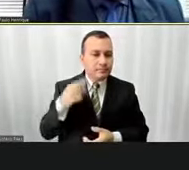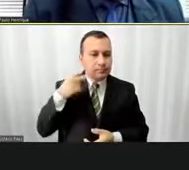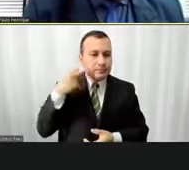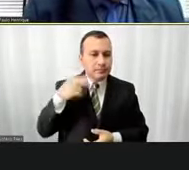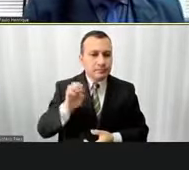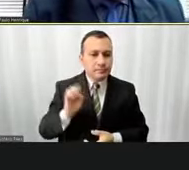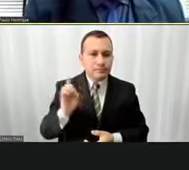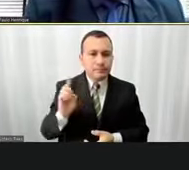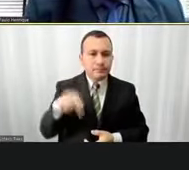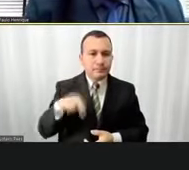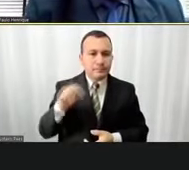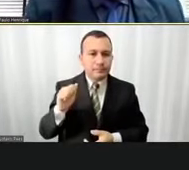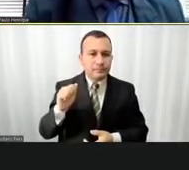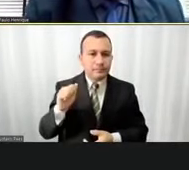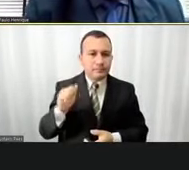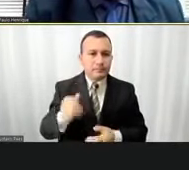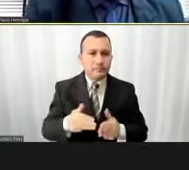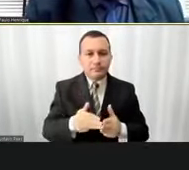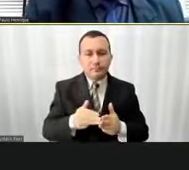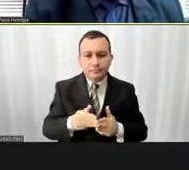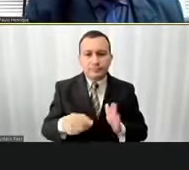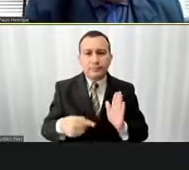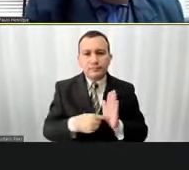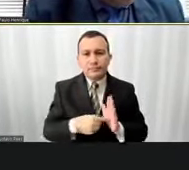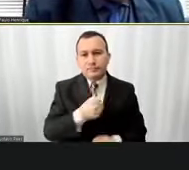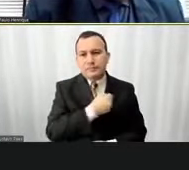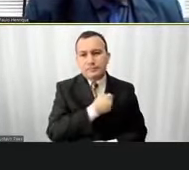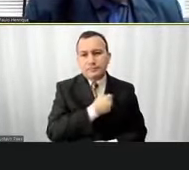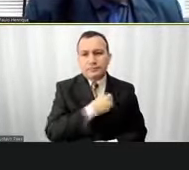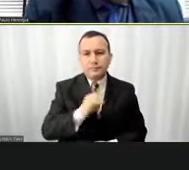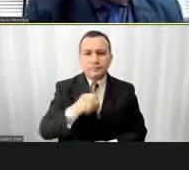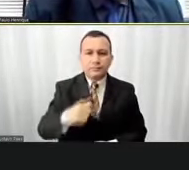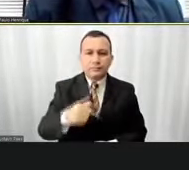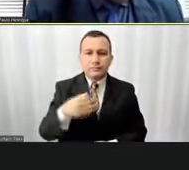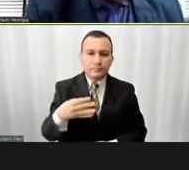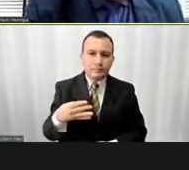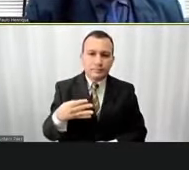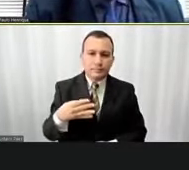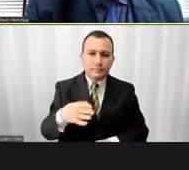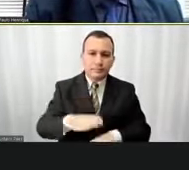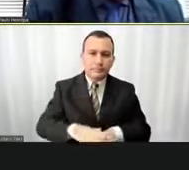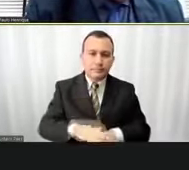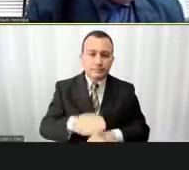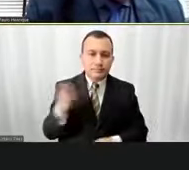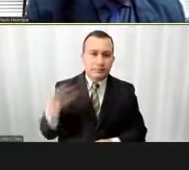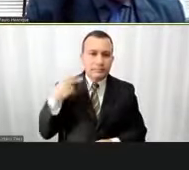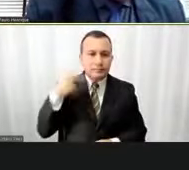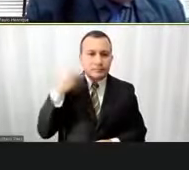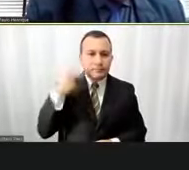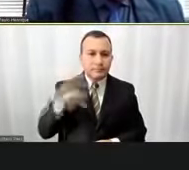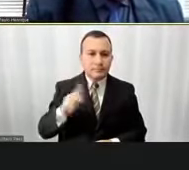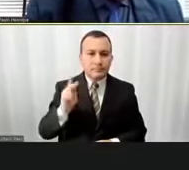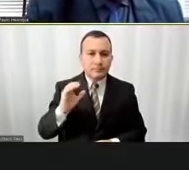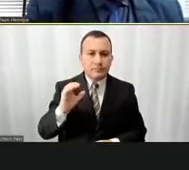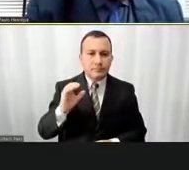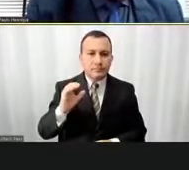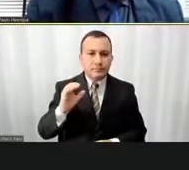Sampaio, essa moção é a moção de número 074. O autor é o vereador Cássio Coelho.